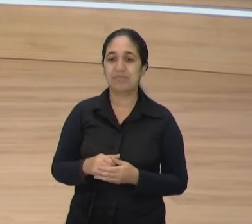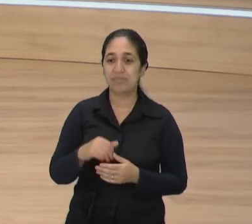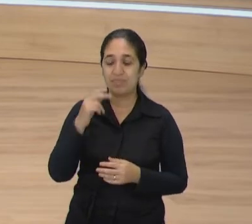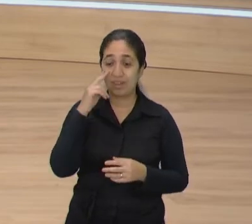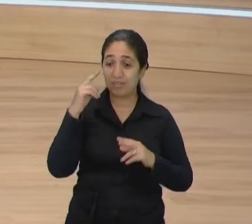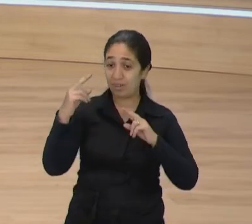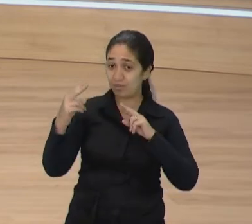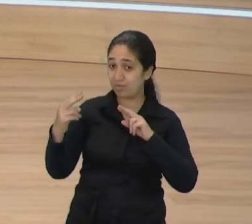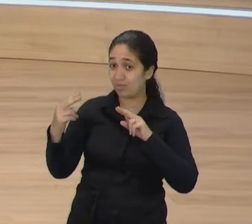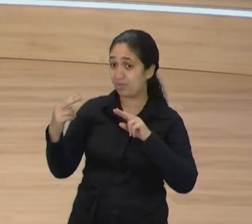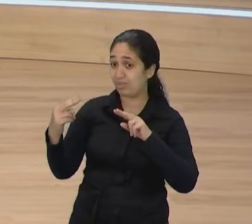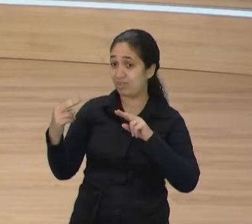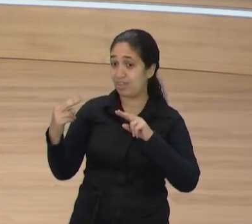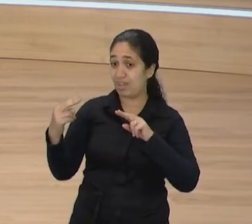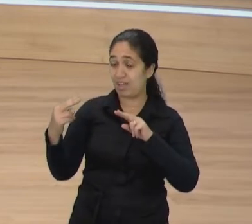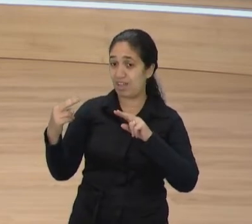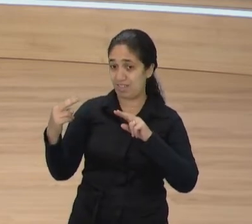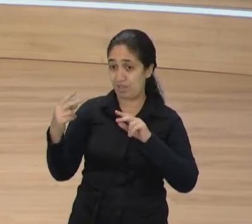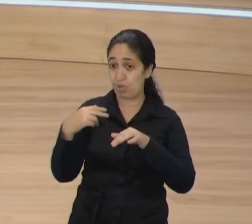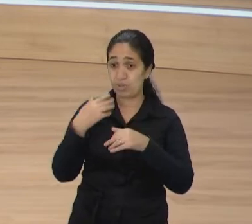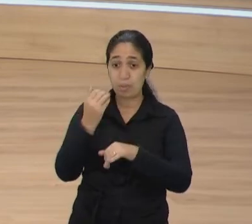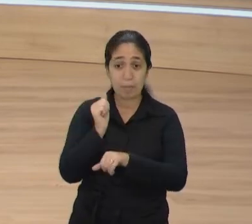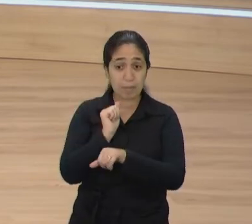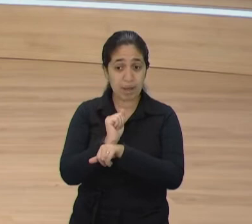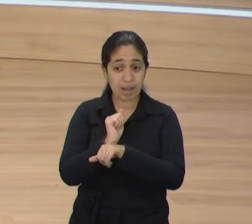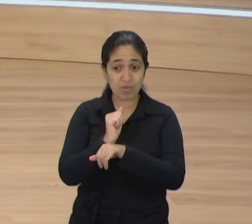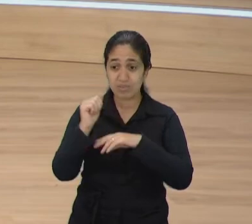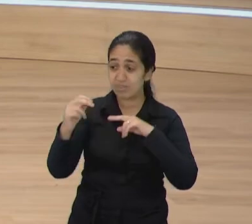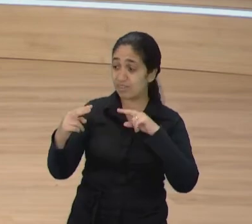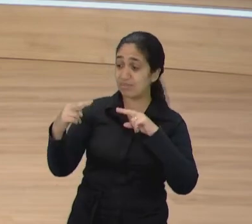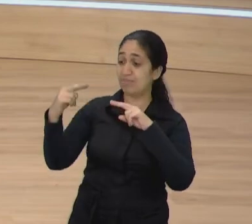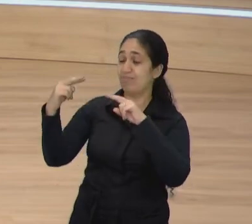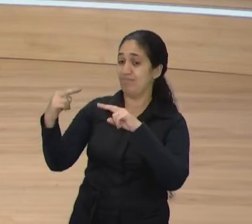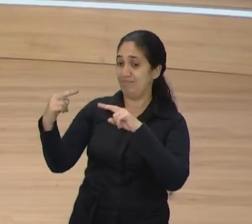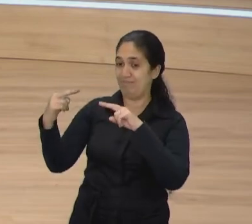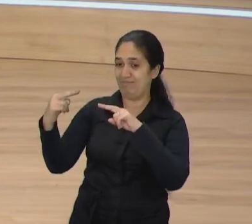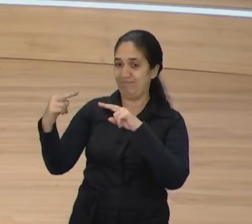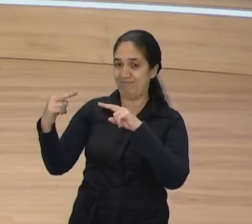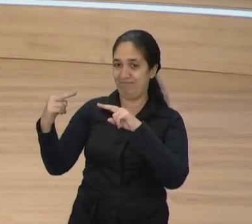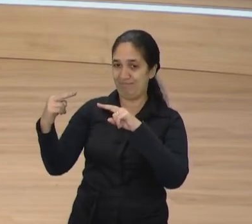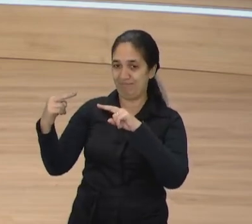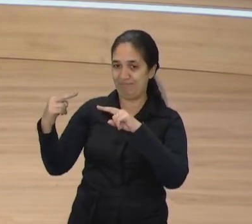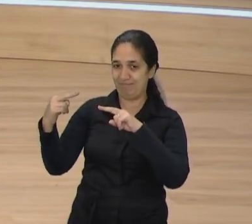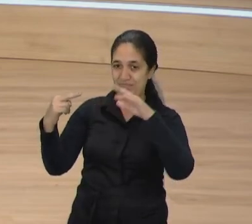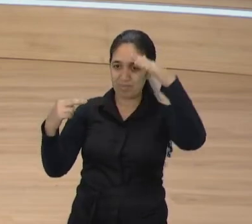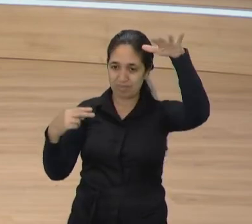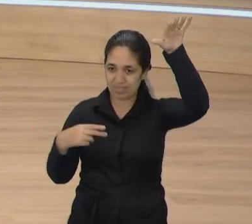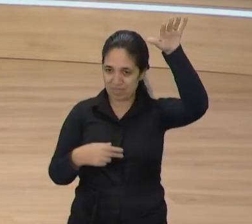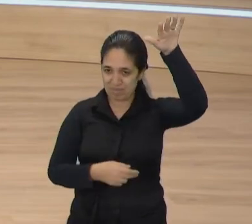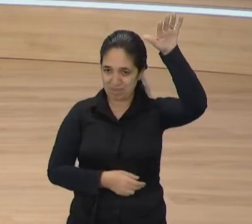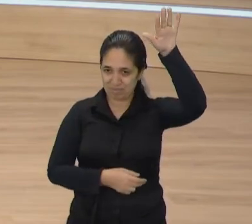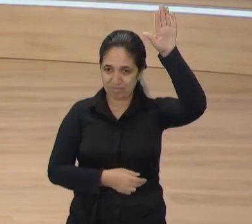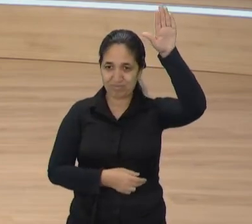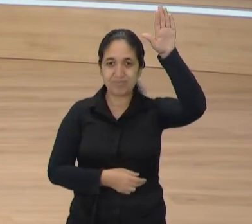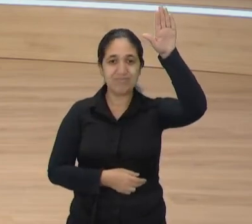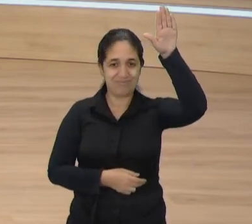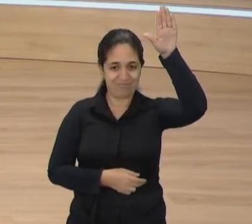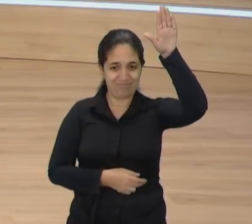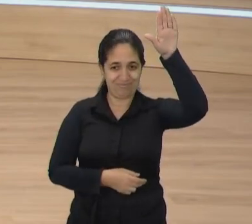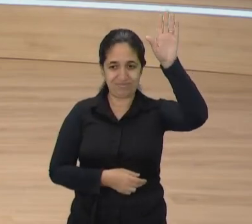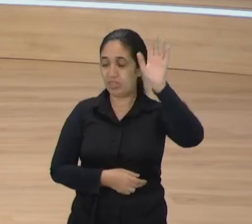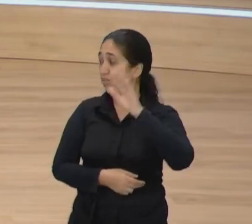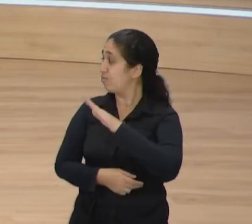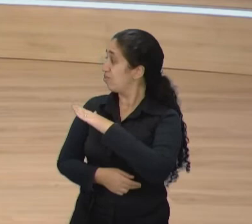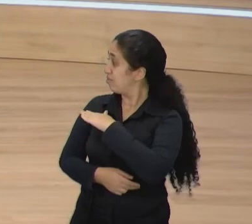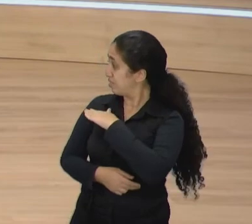olhar só na pausa. Quando fizer a pausa da música, aí eu olho e marco a minha mão. Então eu viro